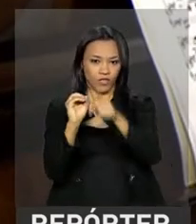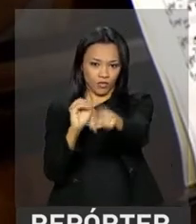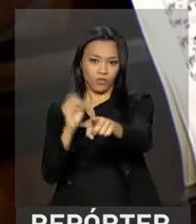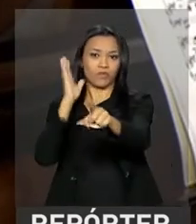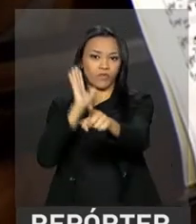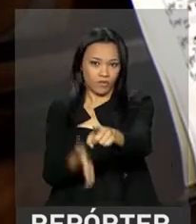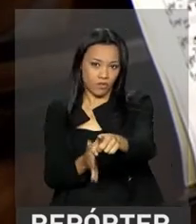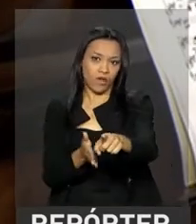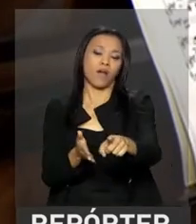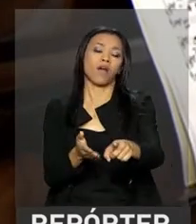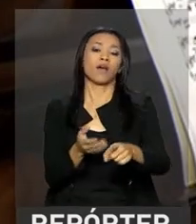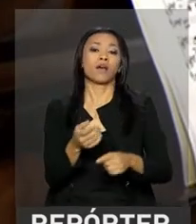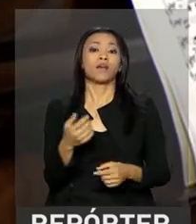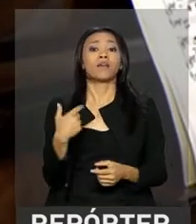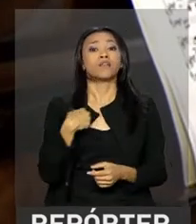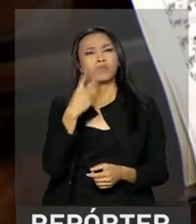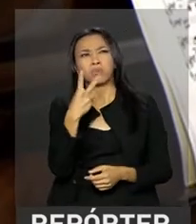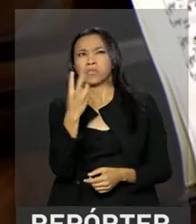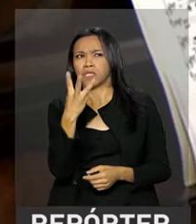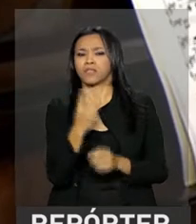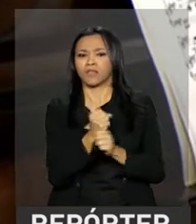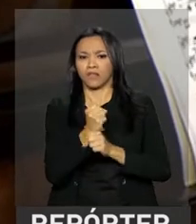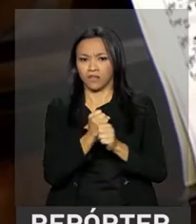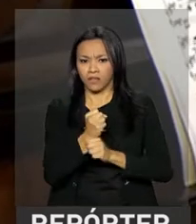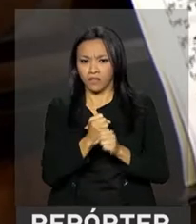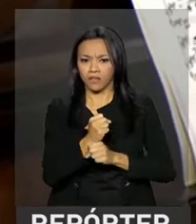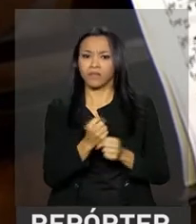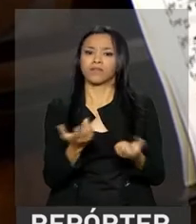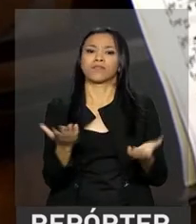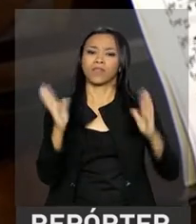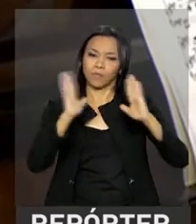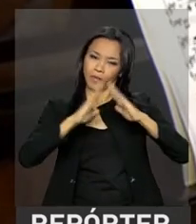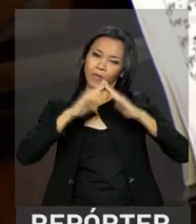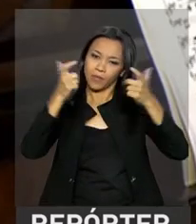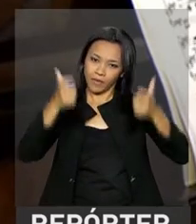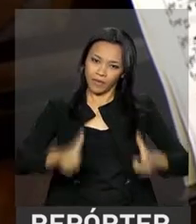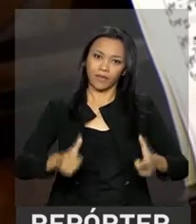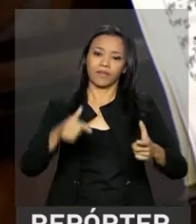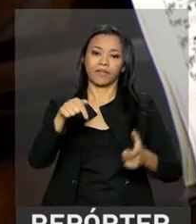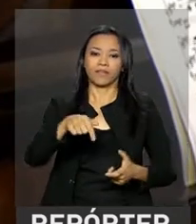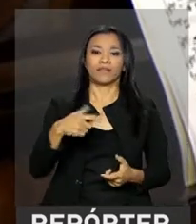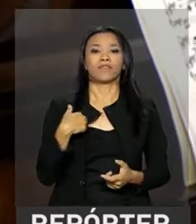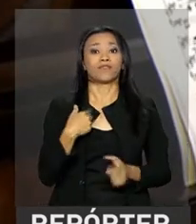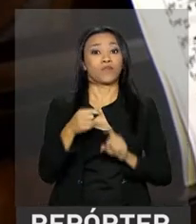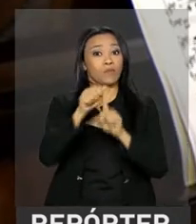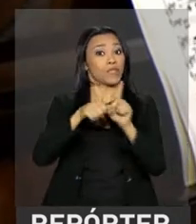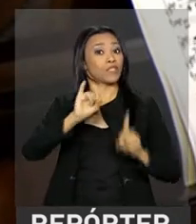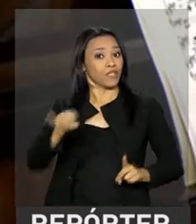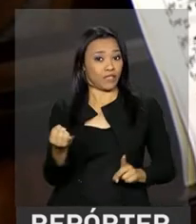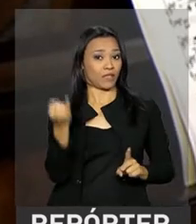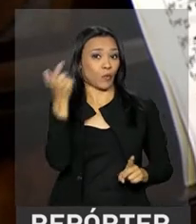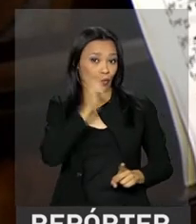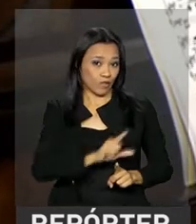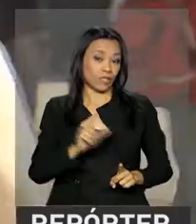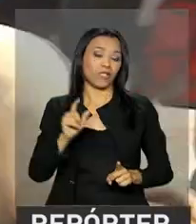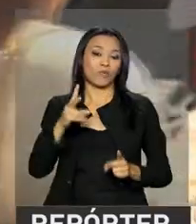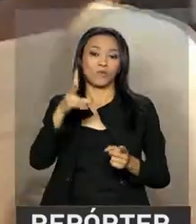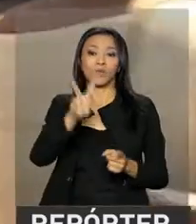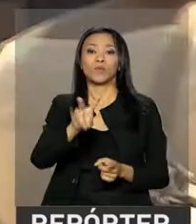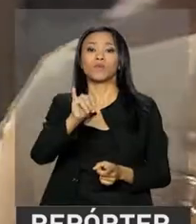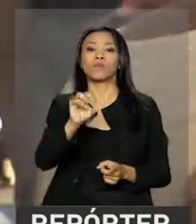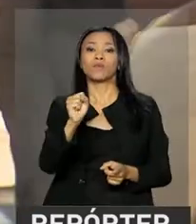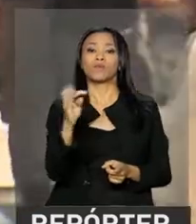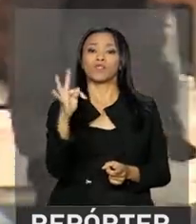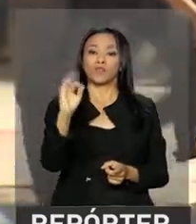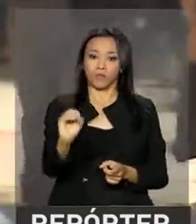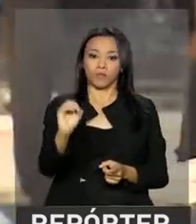anos e 13 anos em ilha amarela já possui tirei não janeiro por tapumes permanente a partir